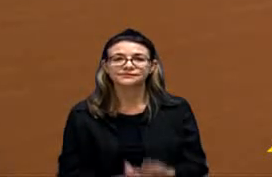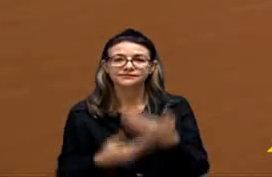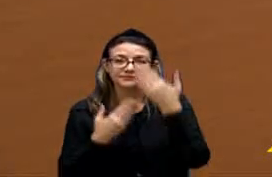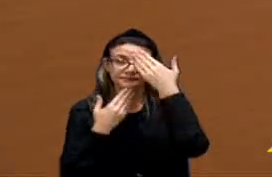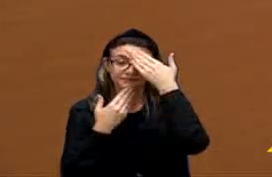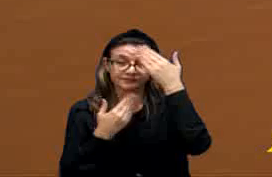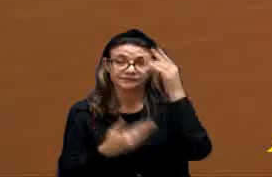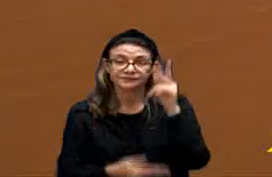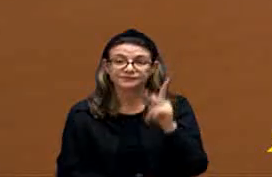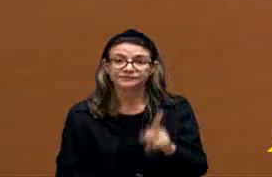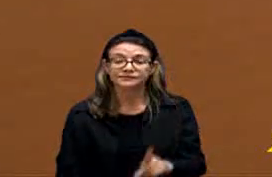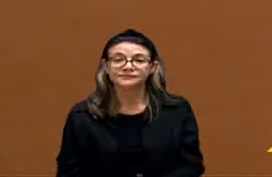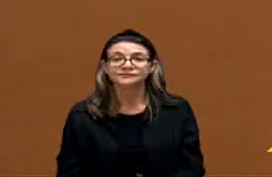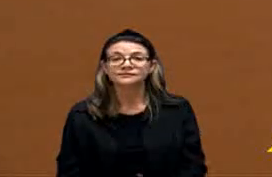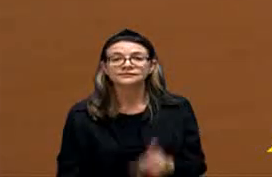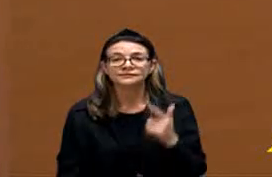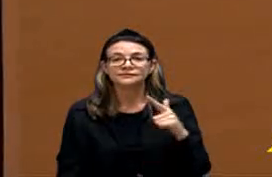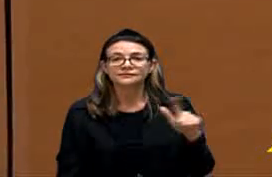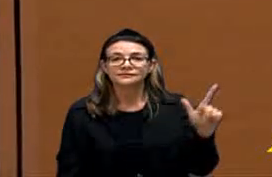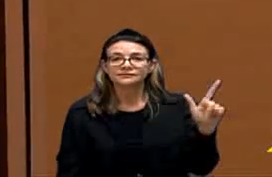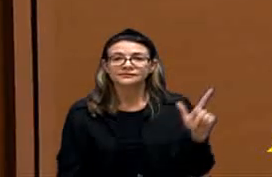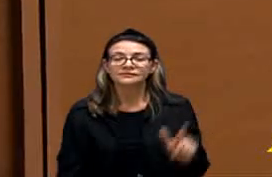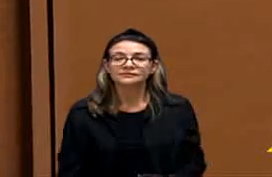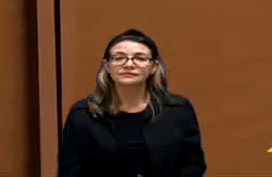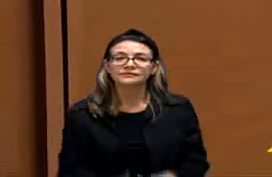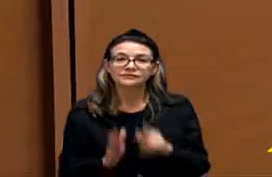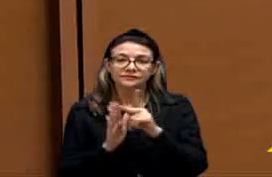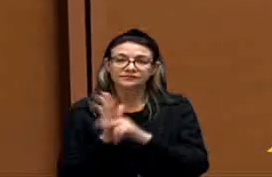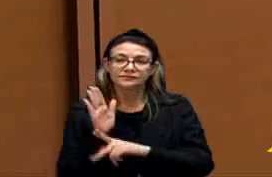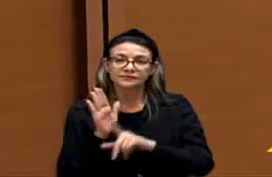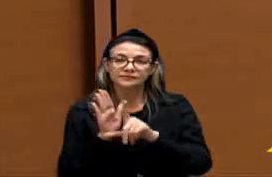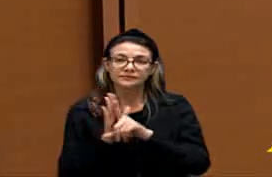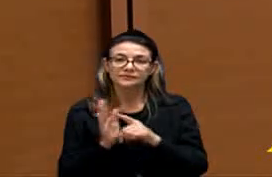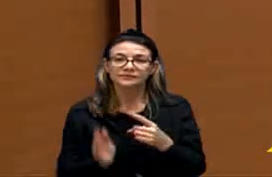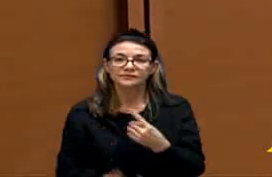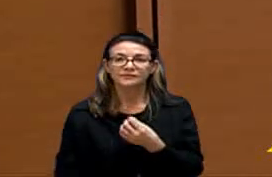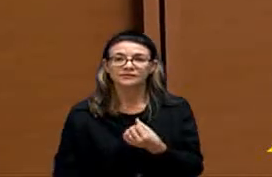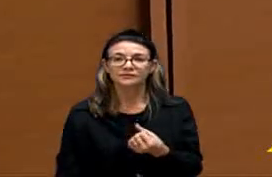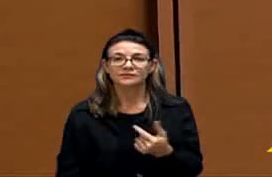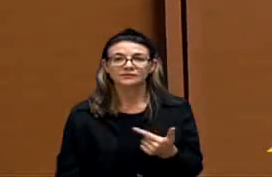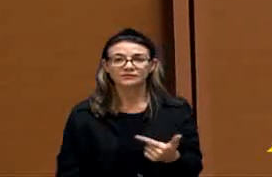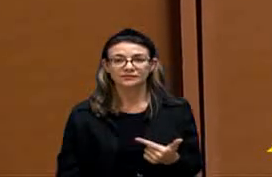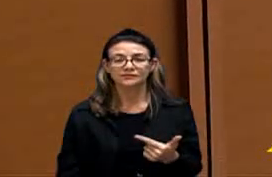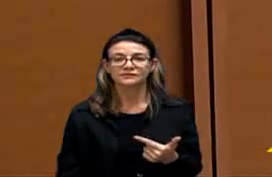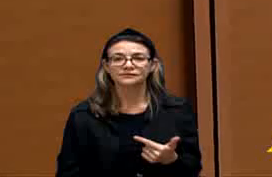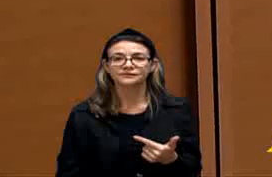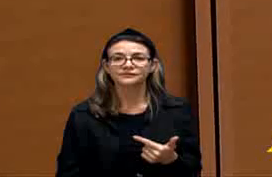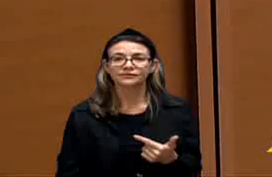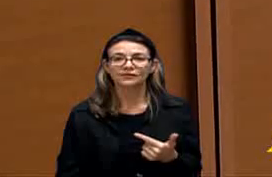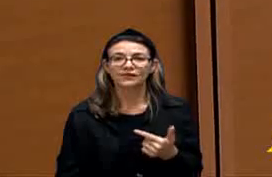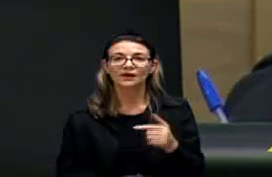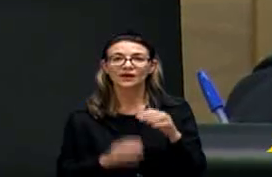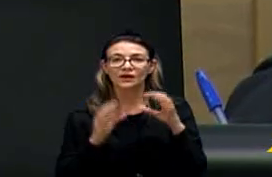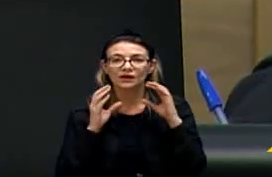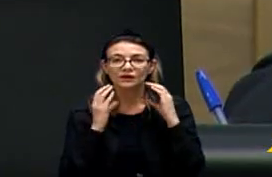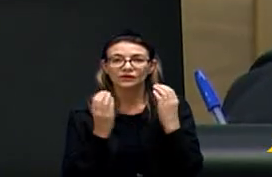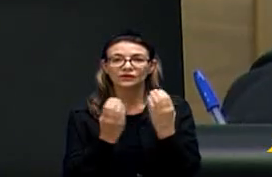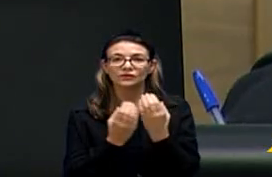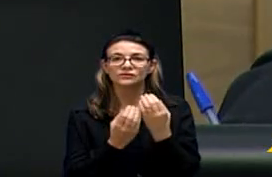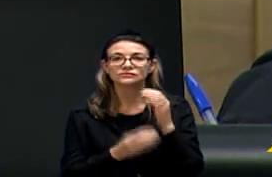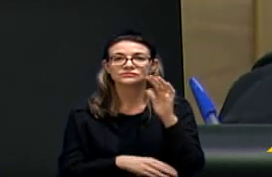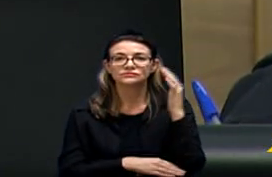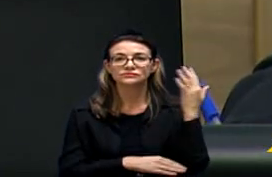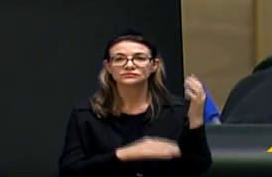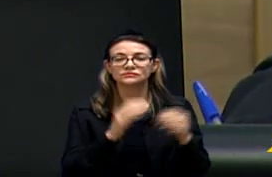Presidente o próximo projeto de lei é2 da comissão do meio ambiente que proíbe a comercialização